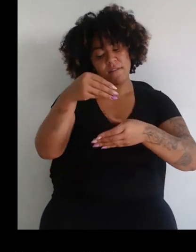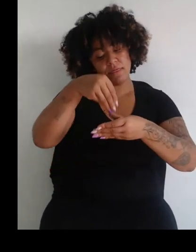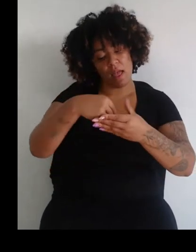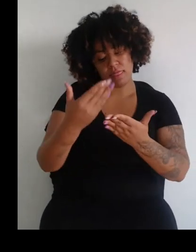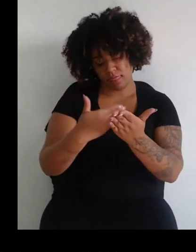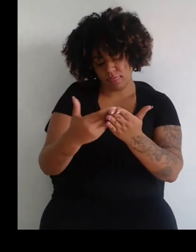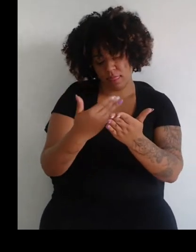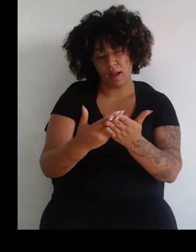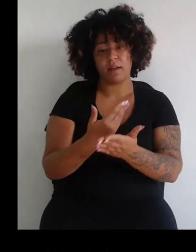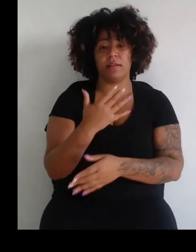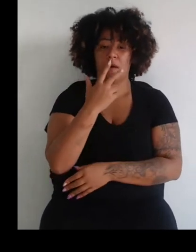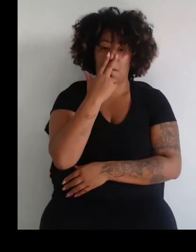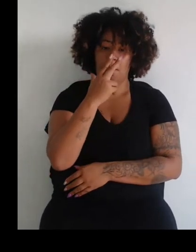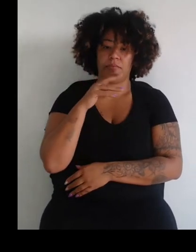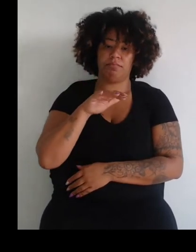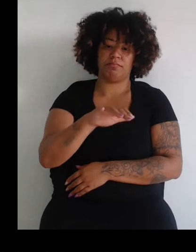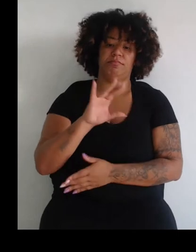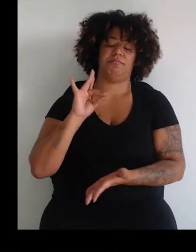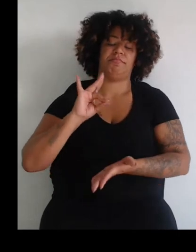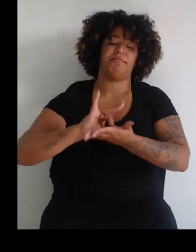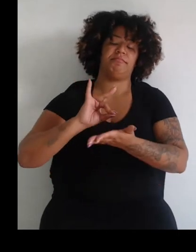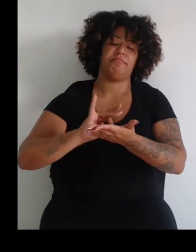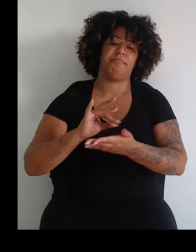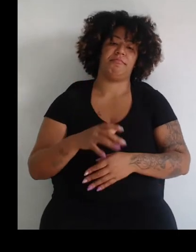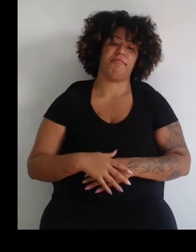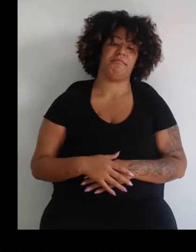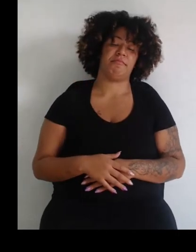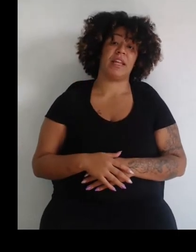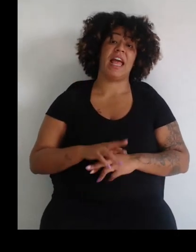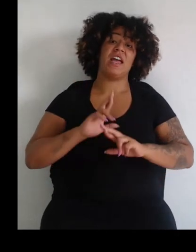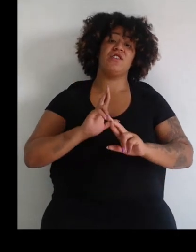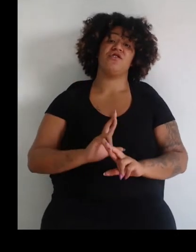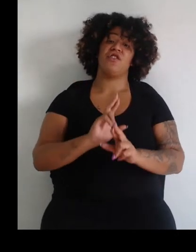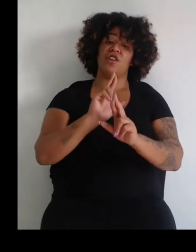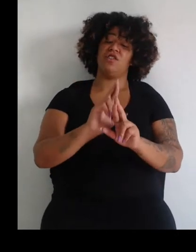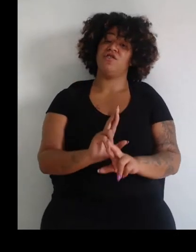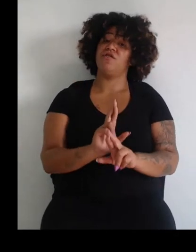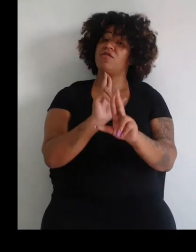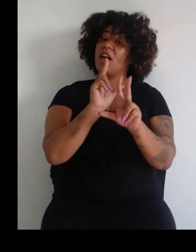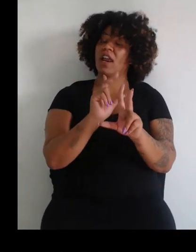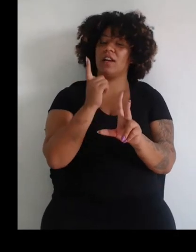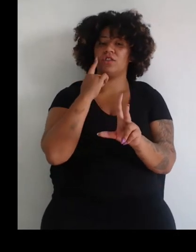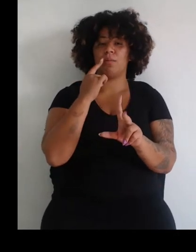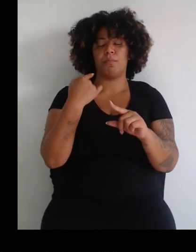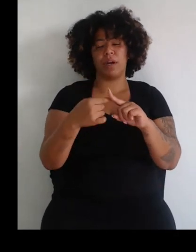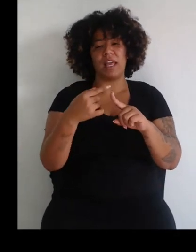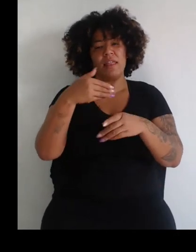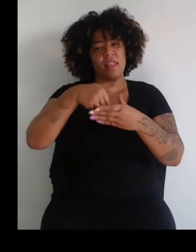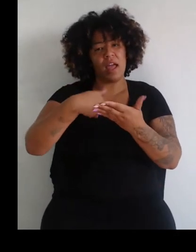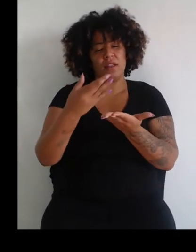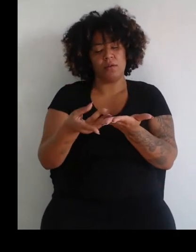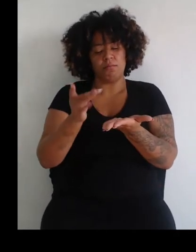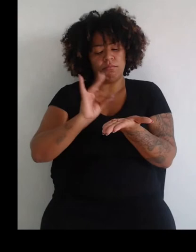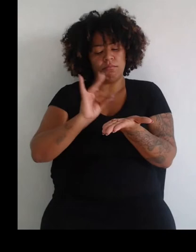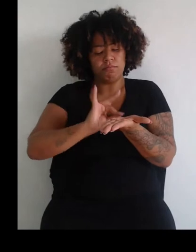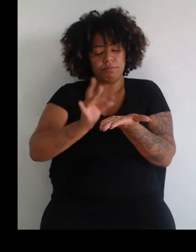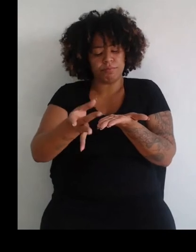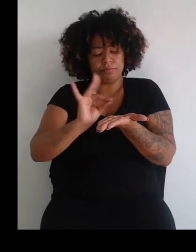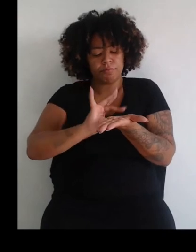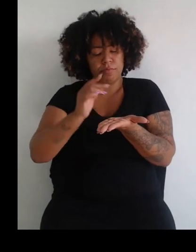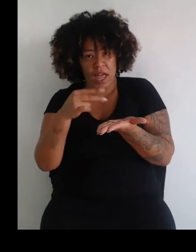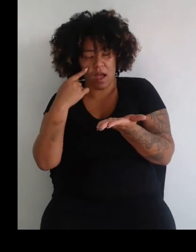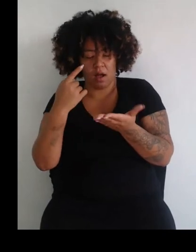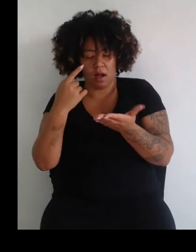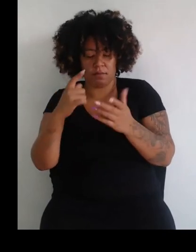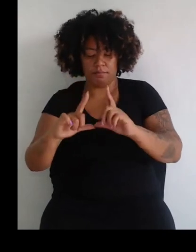semântico ao contrário da maior parte das imagens do livro essas fotos de cabines automáticas não foram